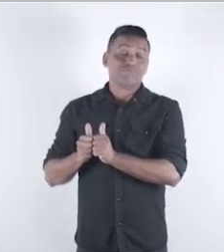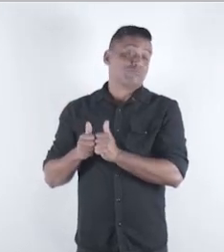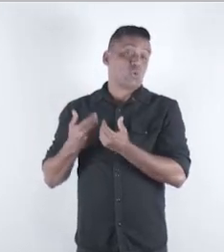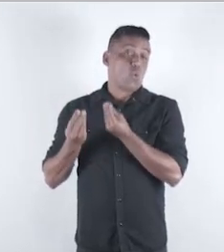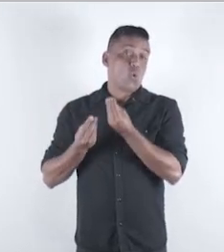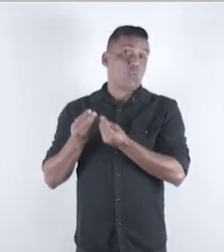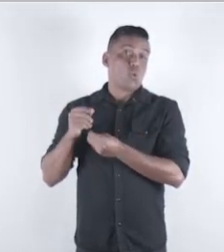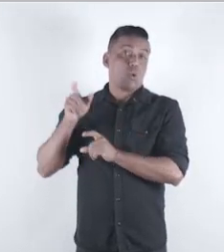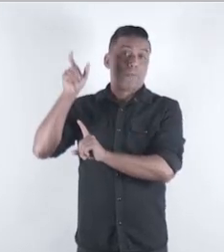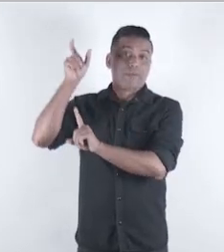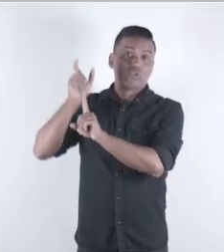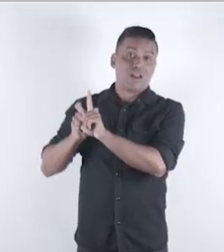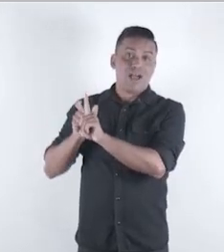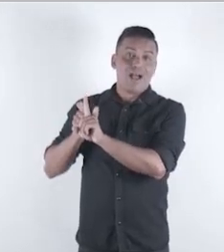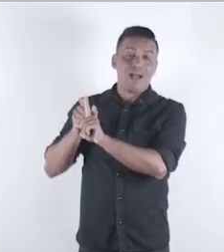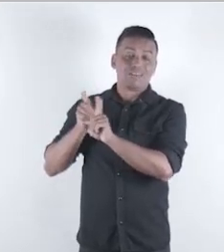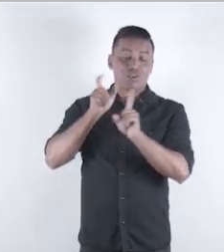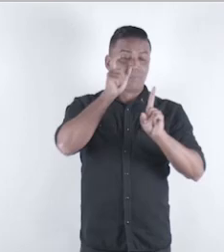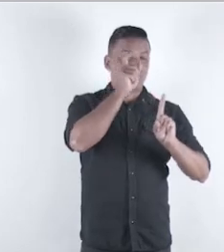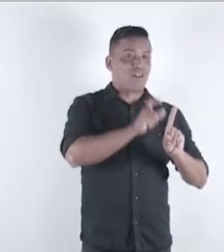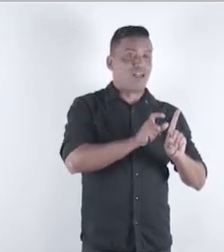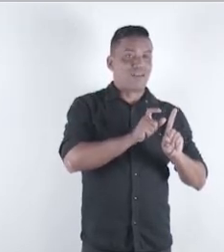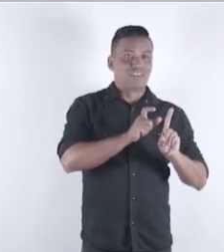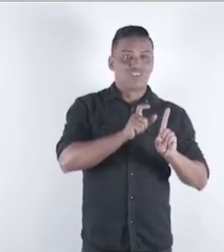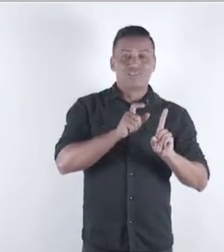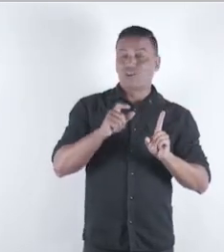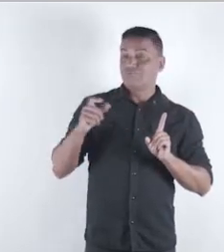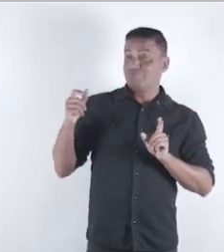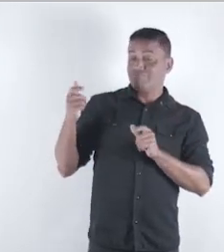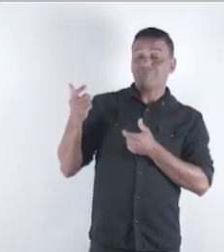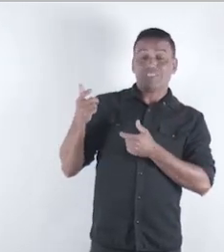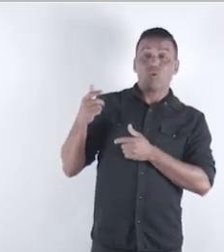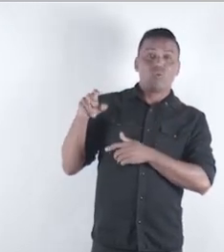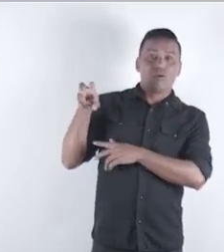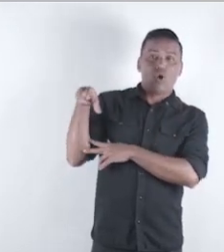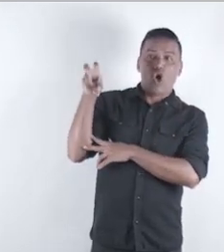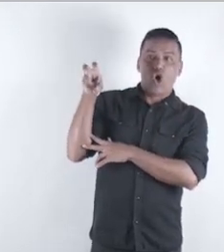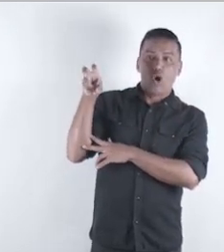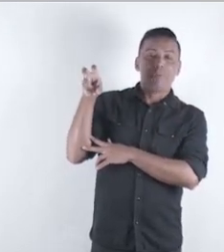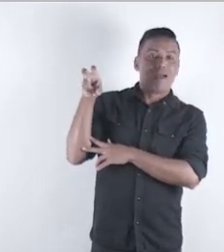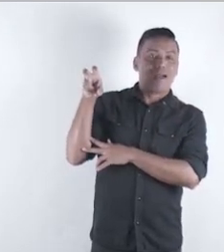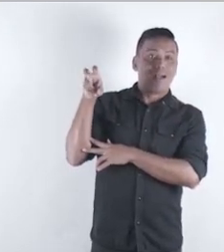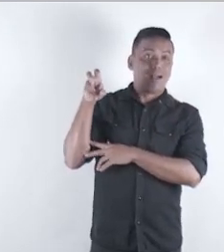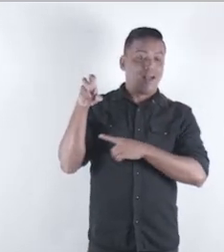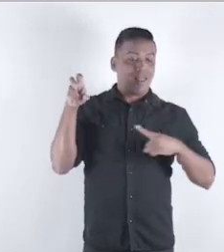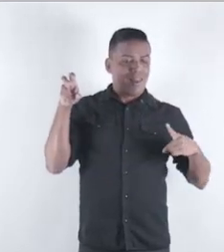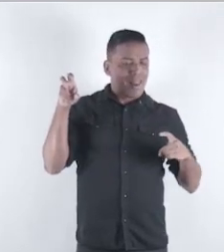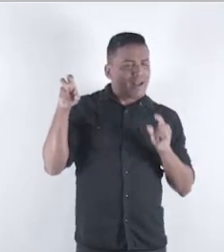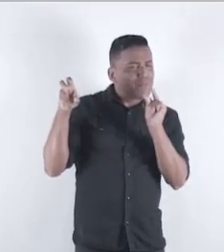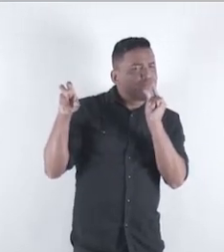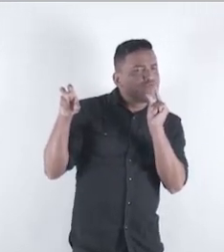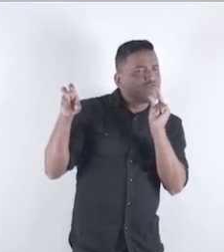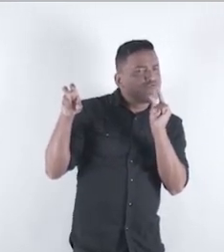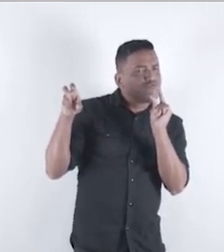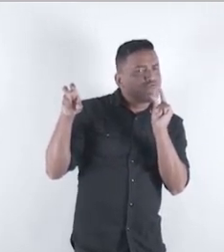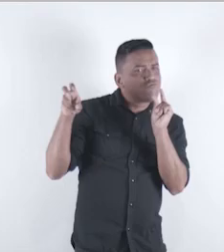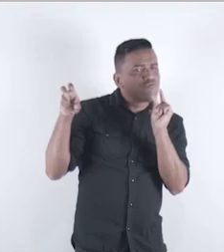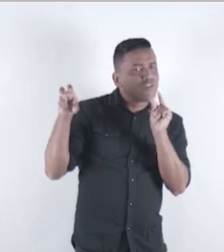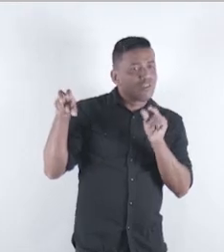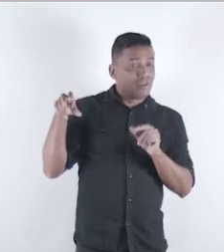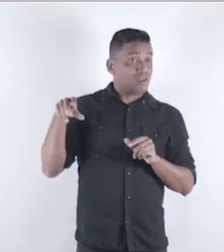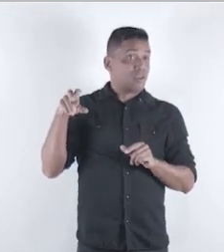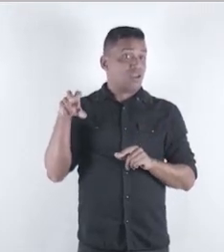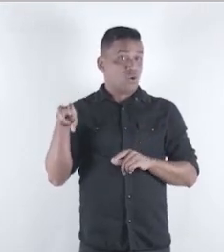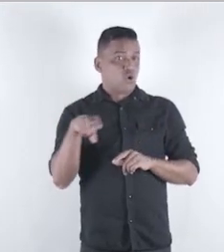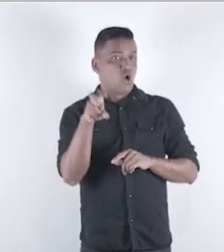uma se colocava do lado da outra. Então, assim, sempre a lagarta é bem menor do que a cobra. A cobra sempre está